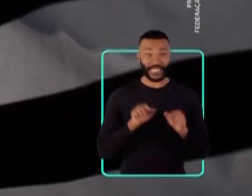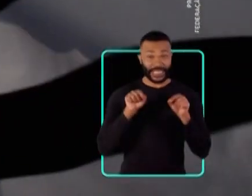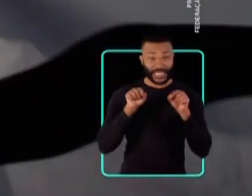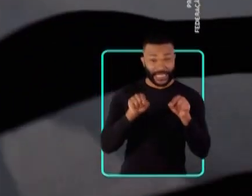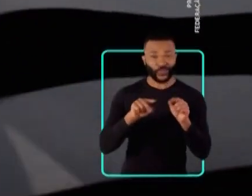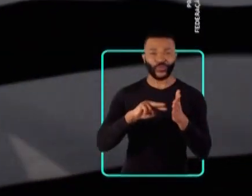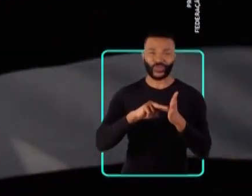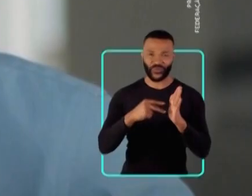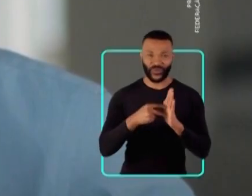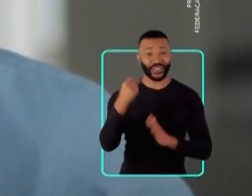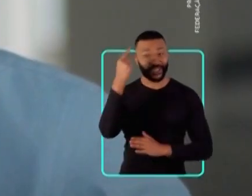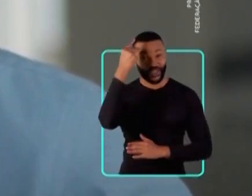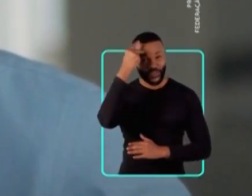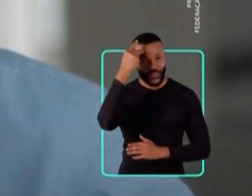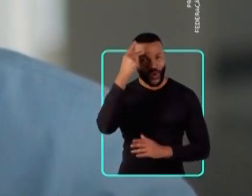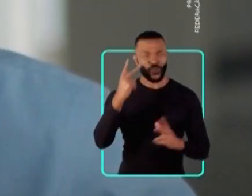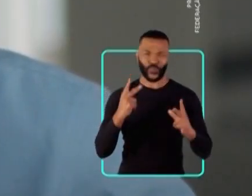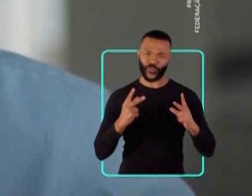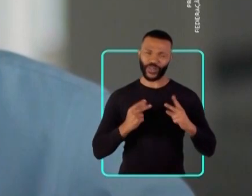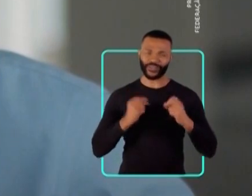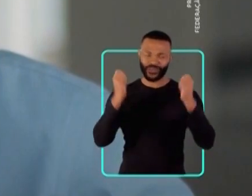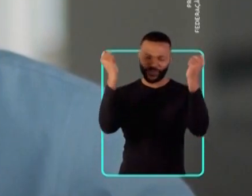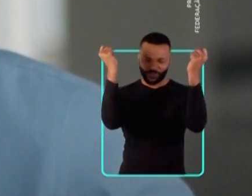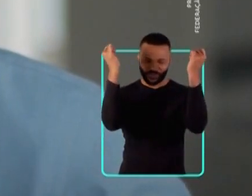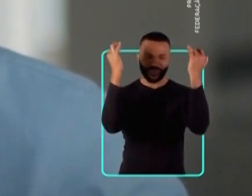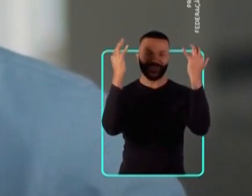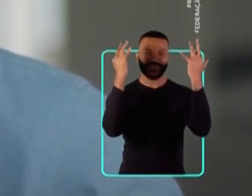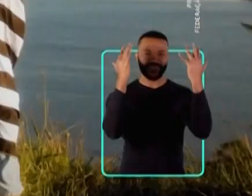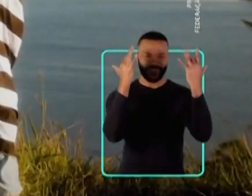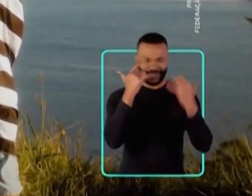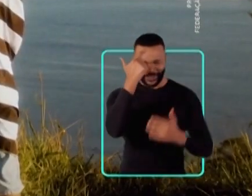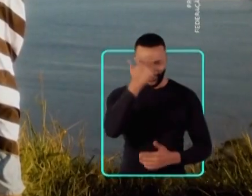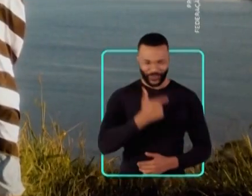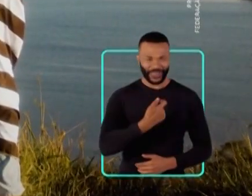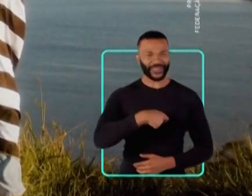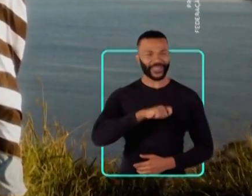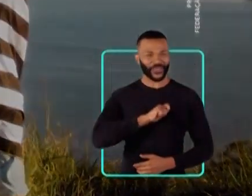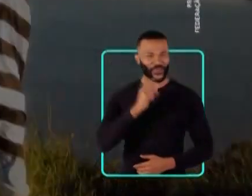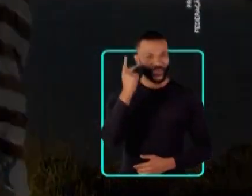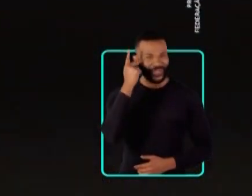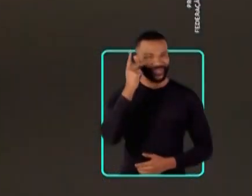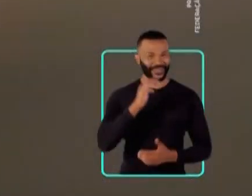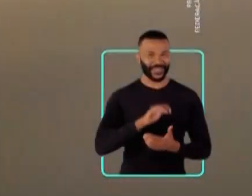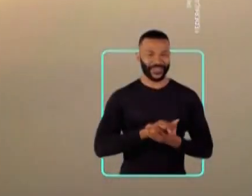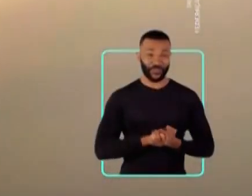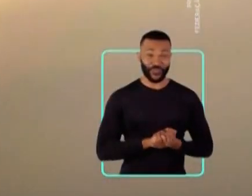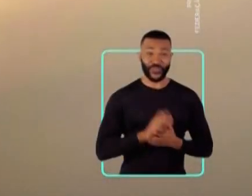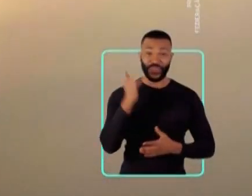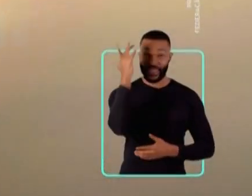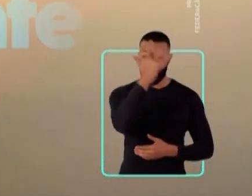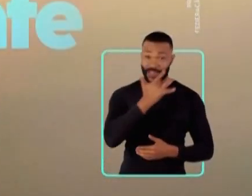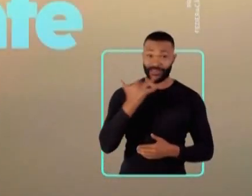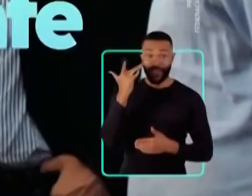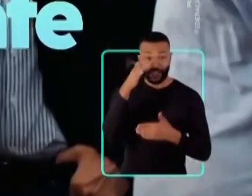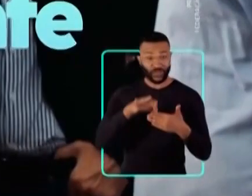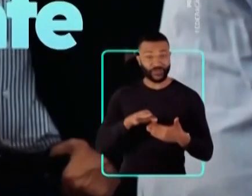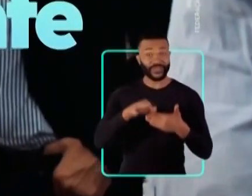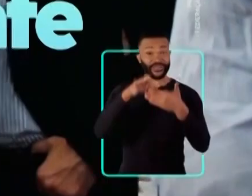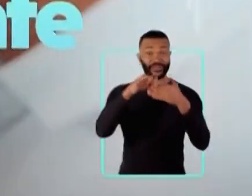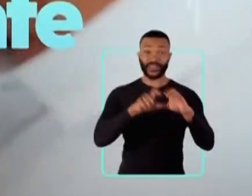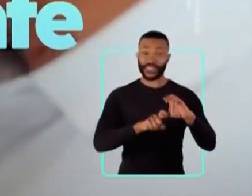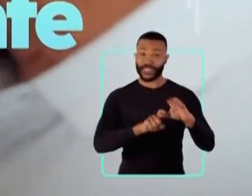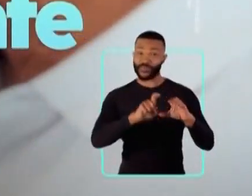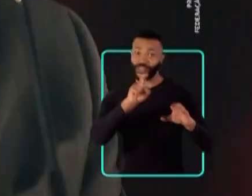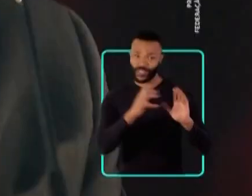Isso para mim é São Paulo. Isso é merecer a bênção e a graça de ser paulista. Haddad é um líder